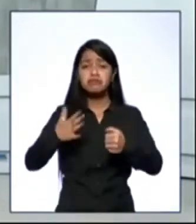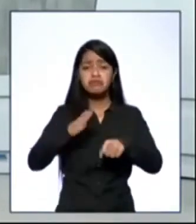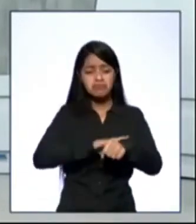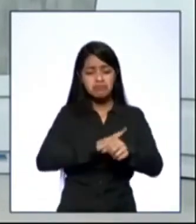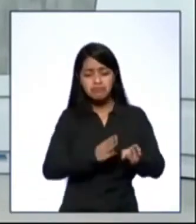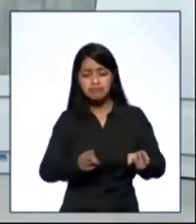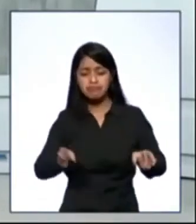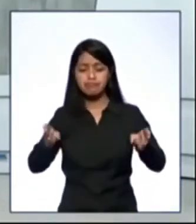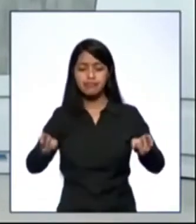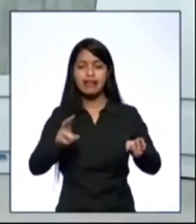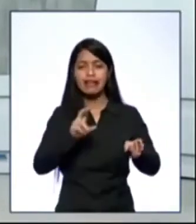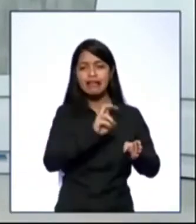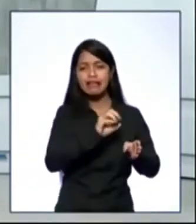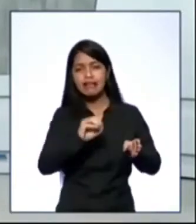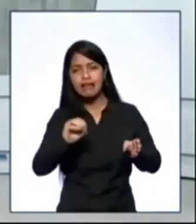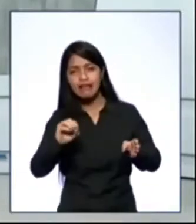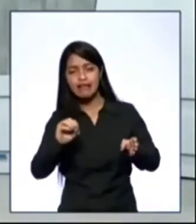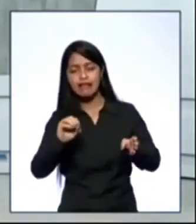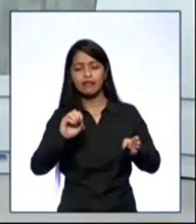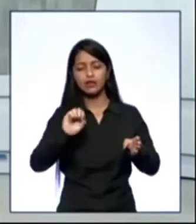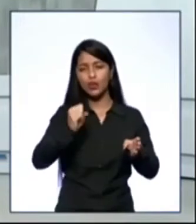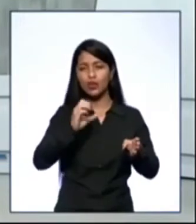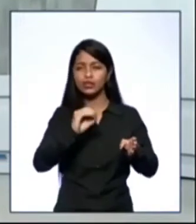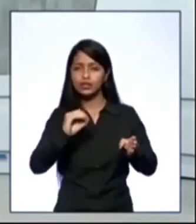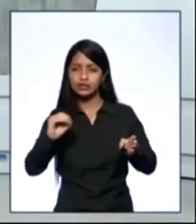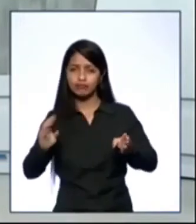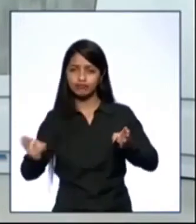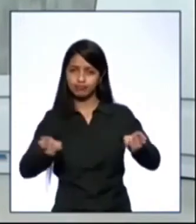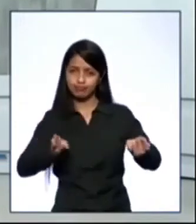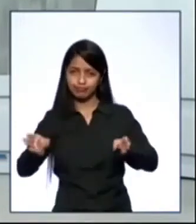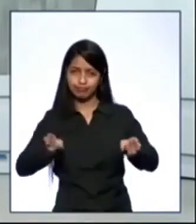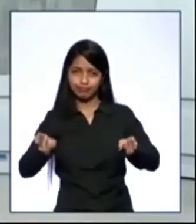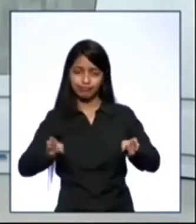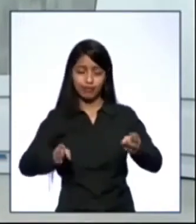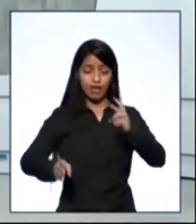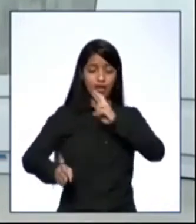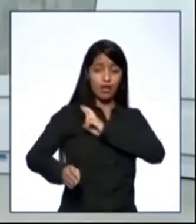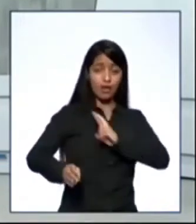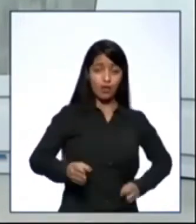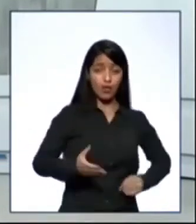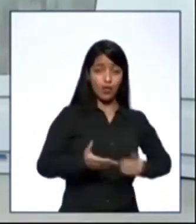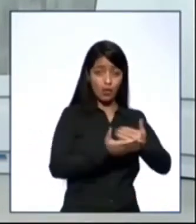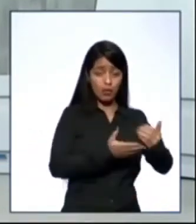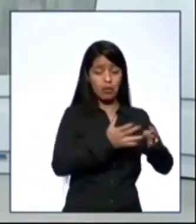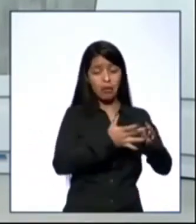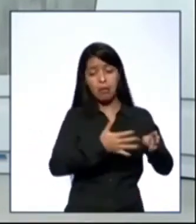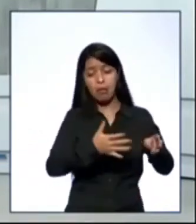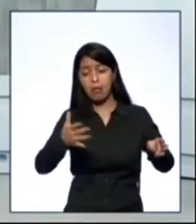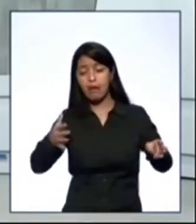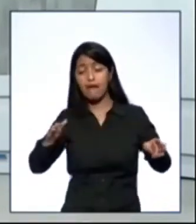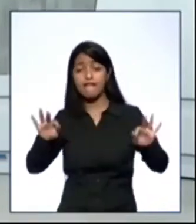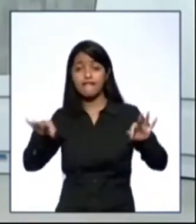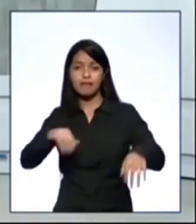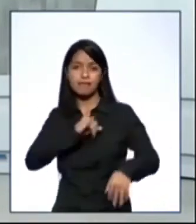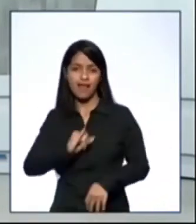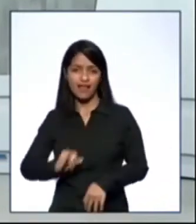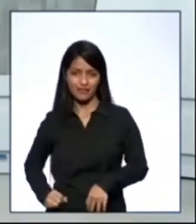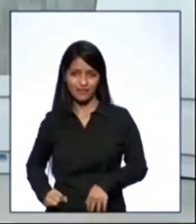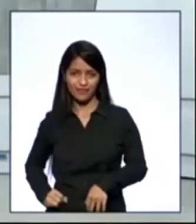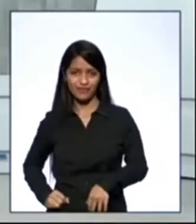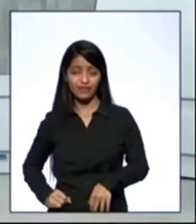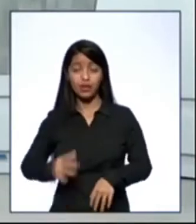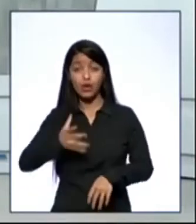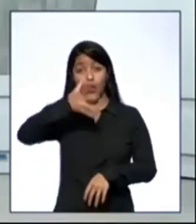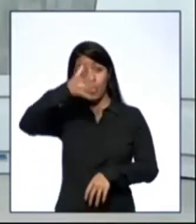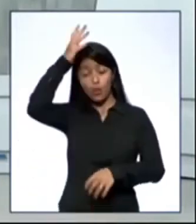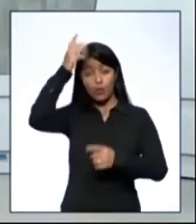história romana. Eu vou quase do começo da República até o final do Império, te contando o que vai acontecer com o Império Romano. A hora que ele cresce